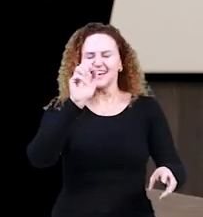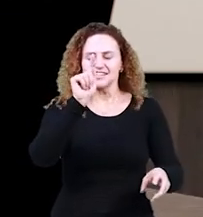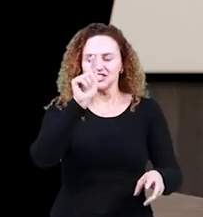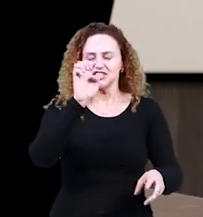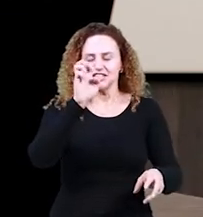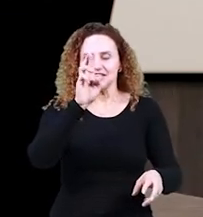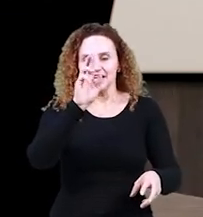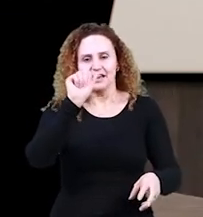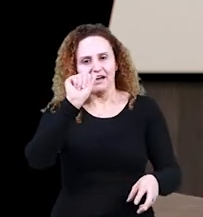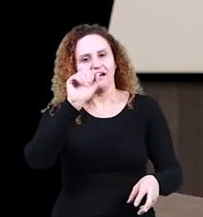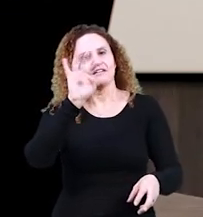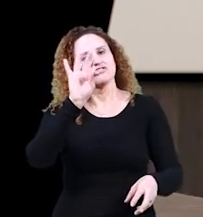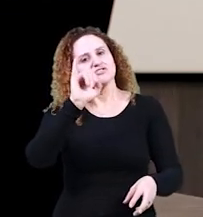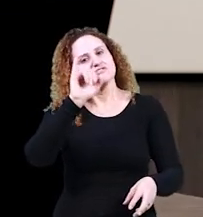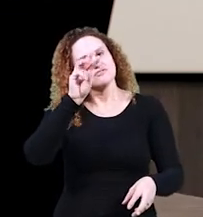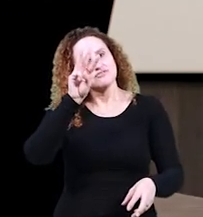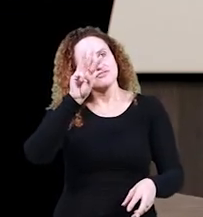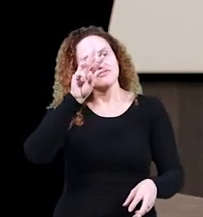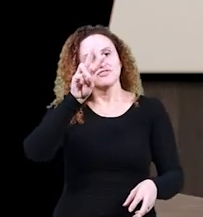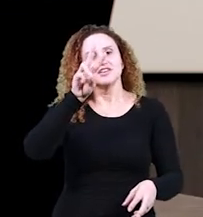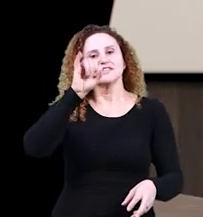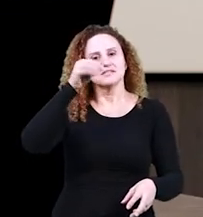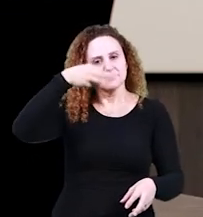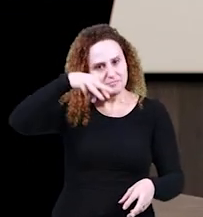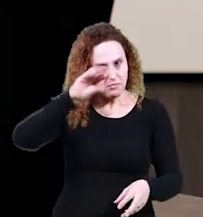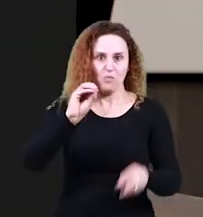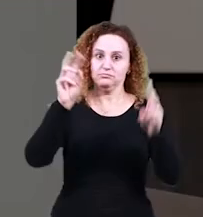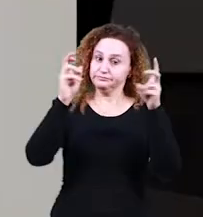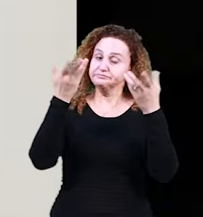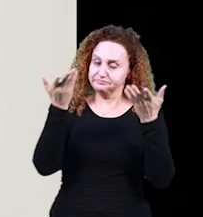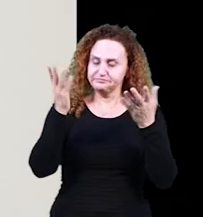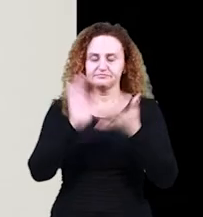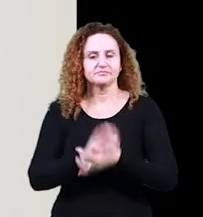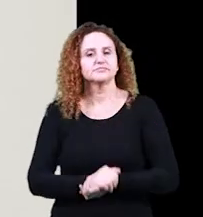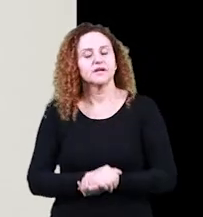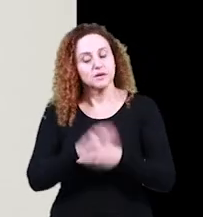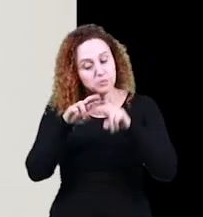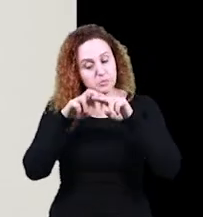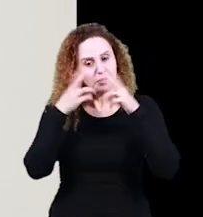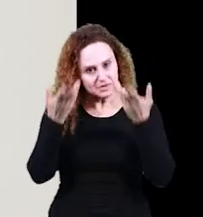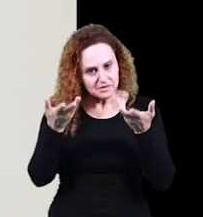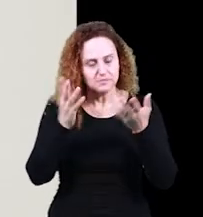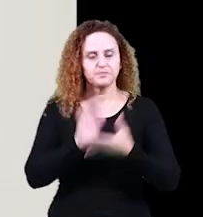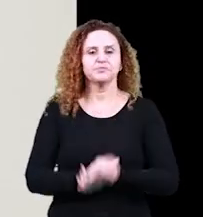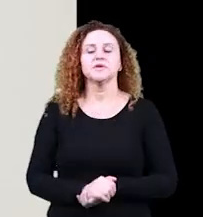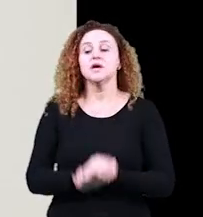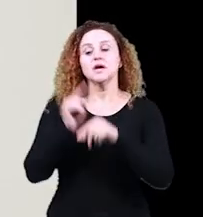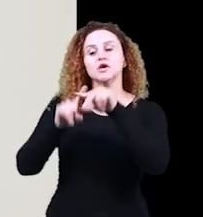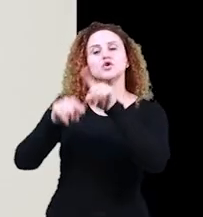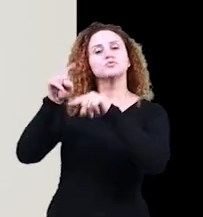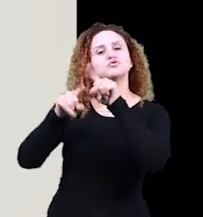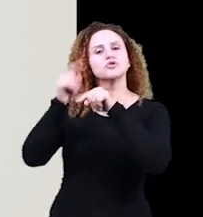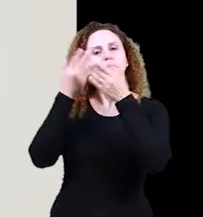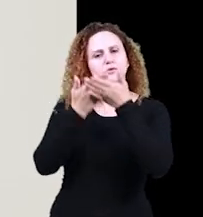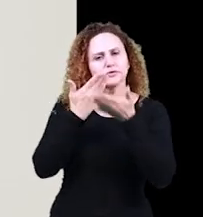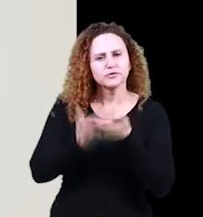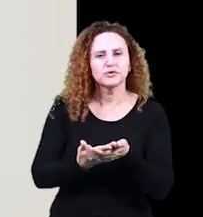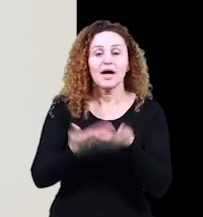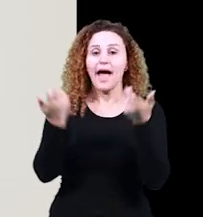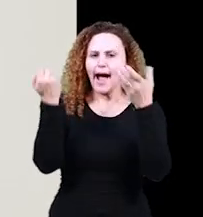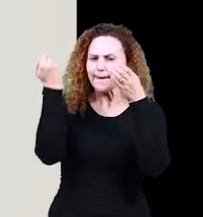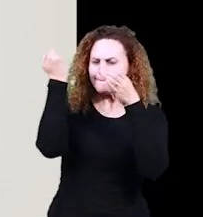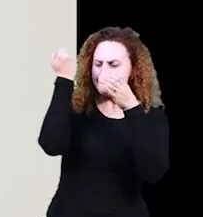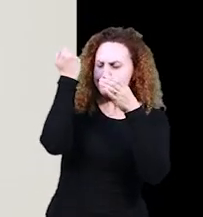número finito de regras é possível gerar um número infinito de de sentenças é qual é o objeto de estudo é a